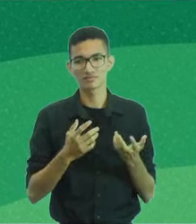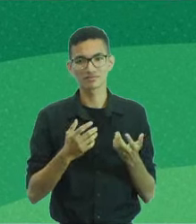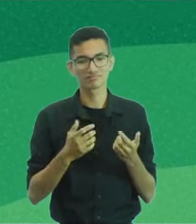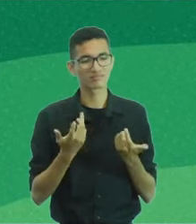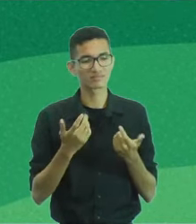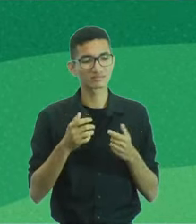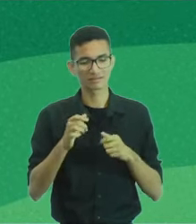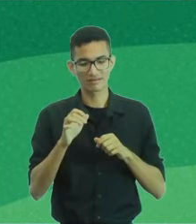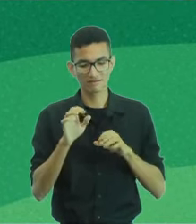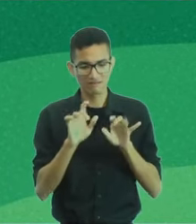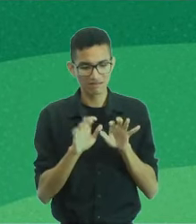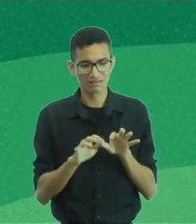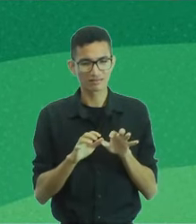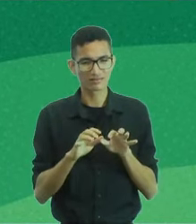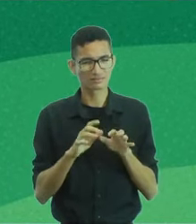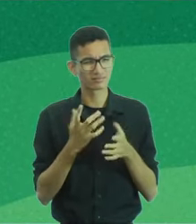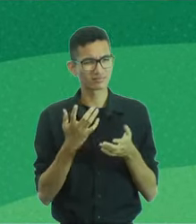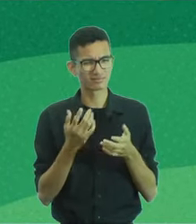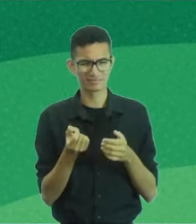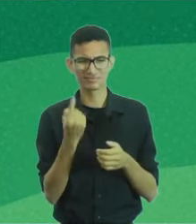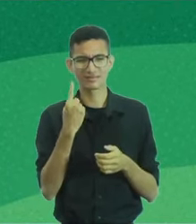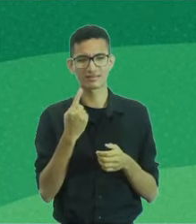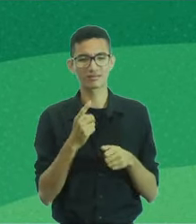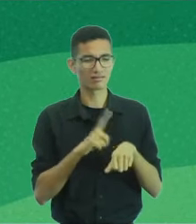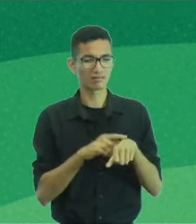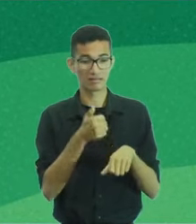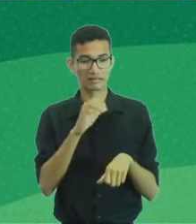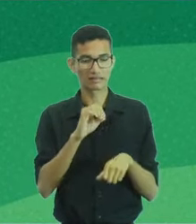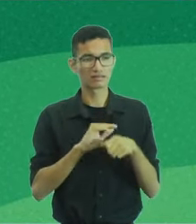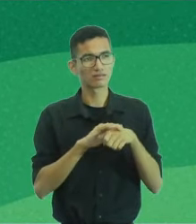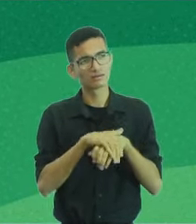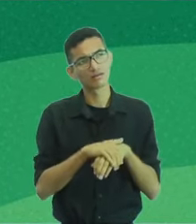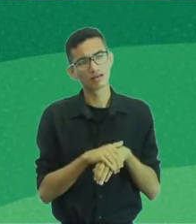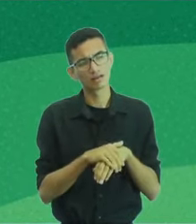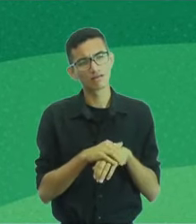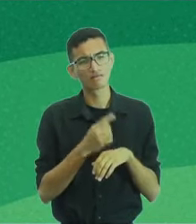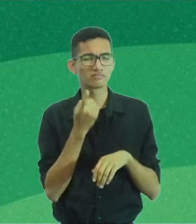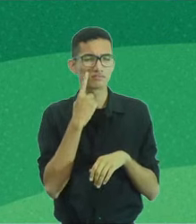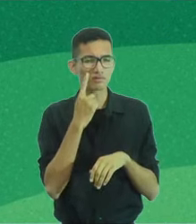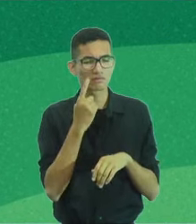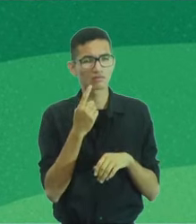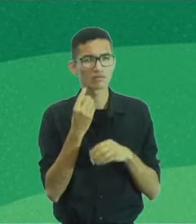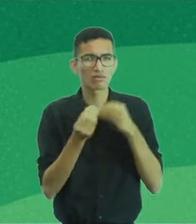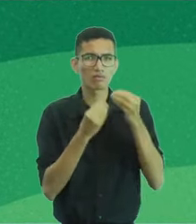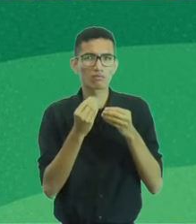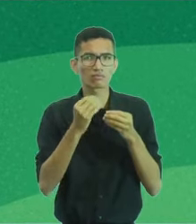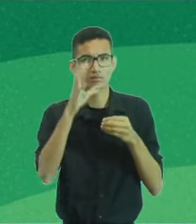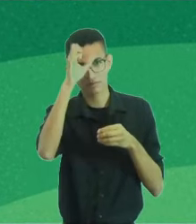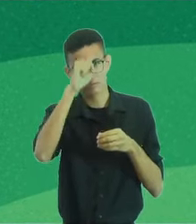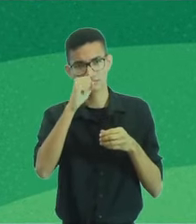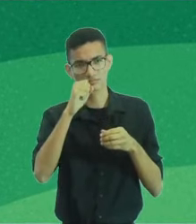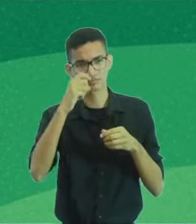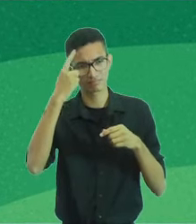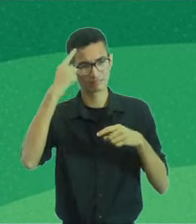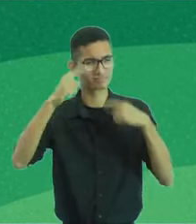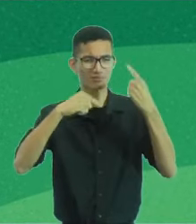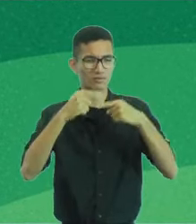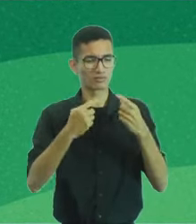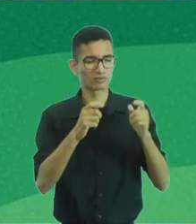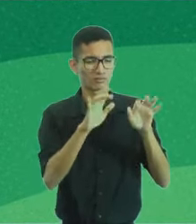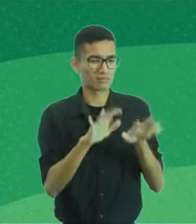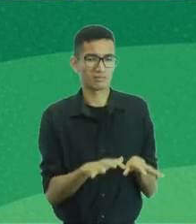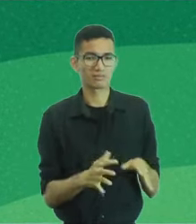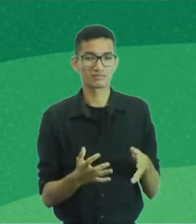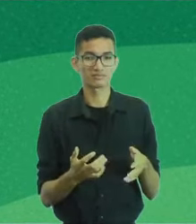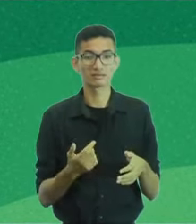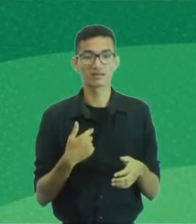coisa muito estranha 10 horas da noite assim tipo ah vamos acordar um pouquinho vamos e aprender qualquer coisa maluca Eu me